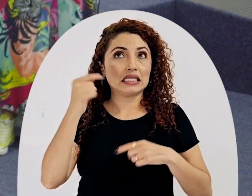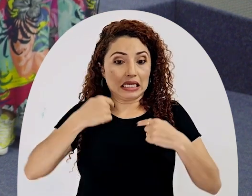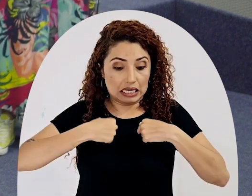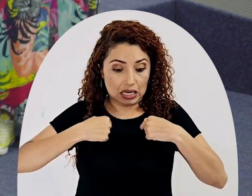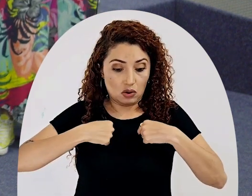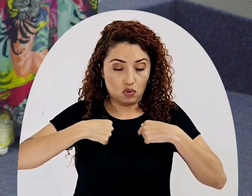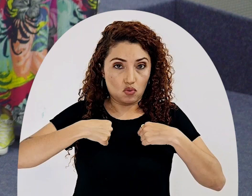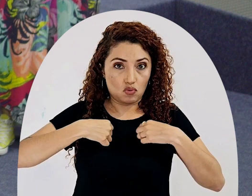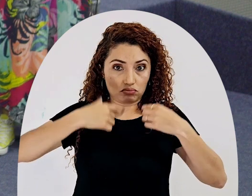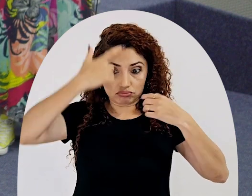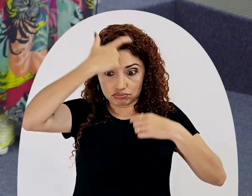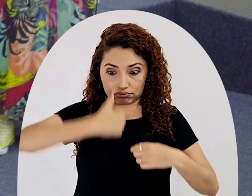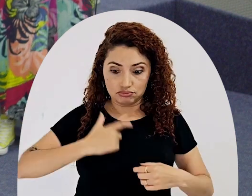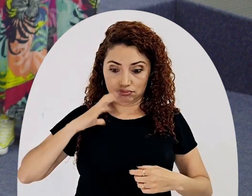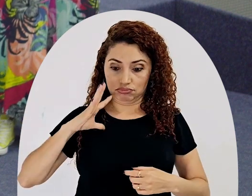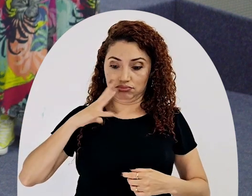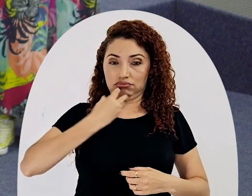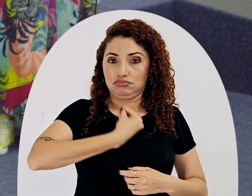pessoa trans, né,